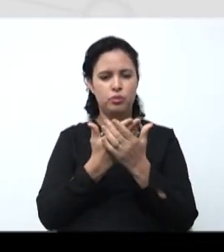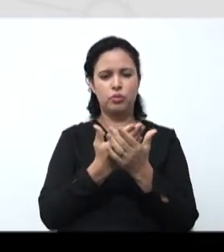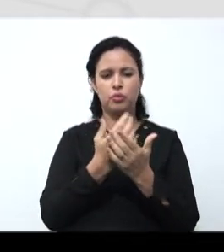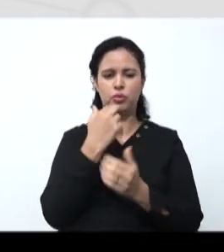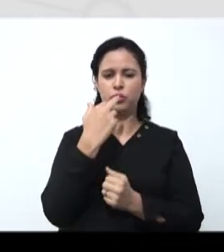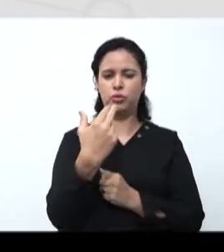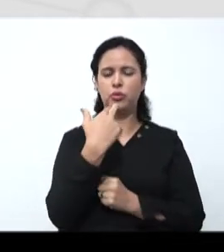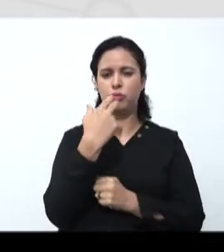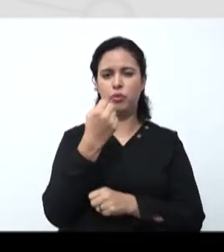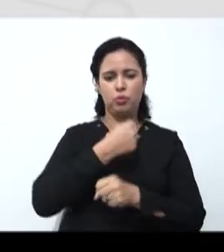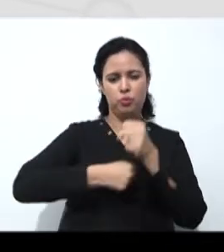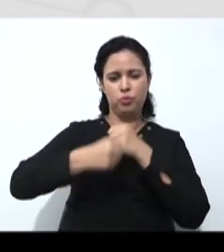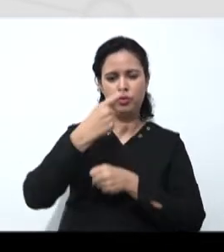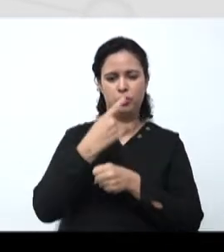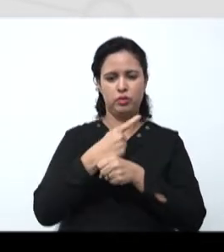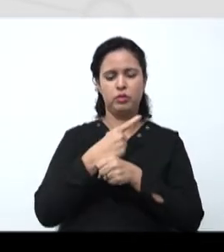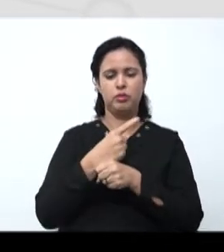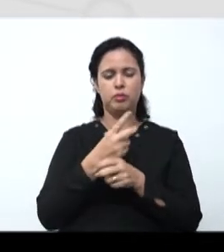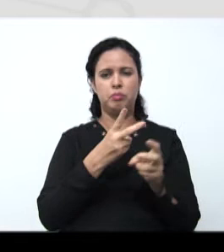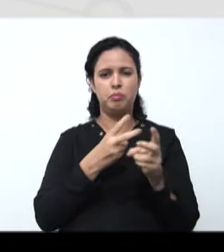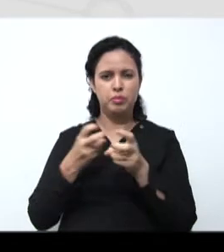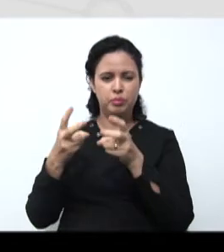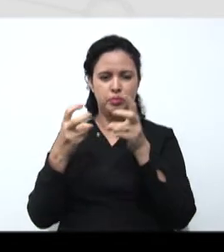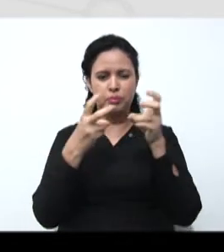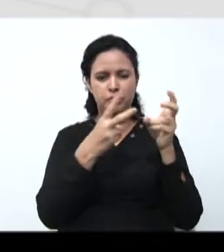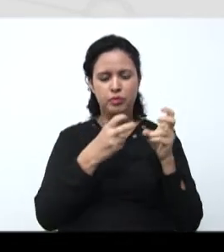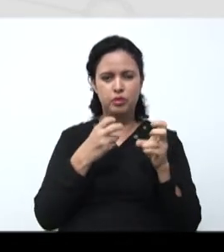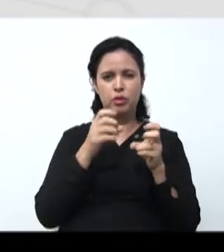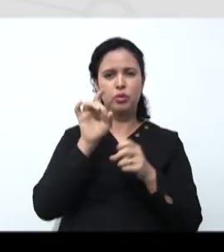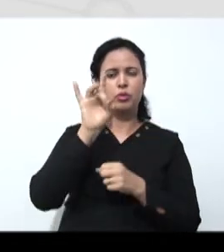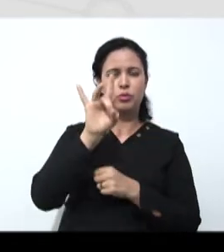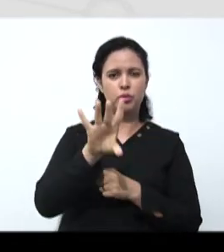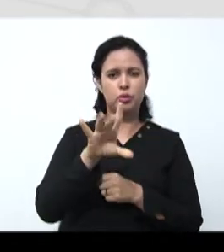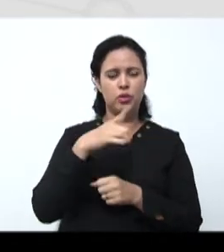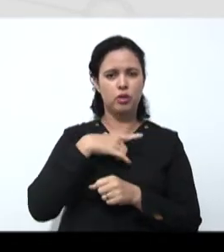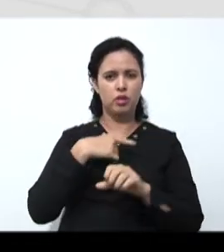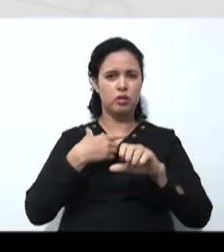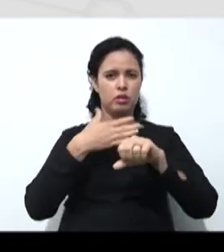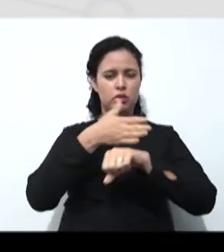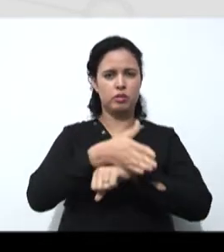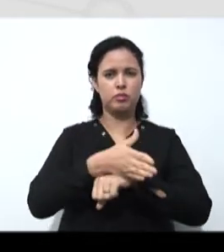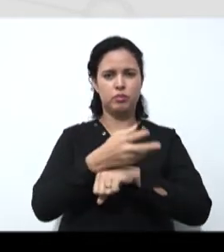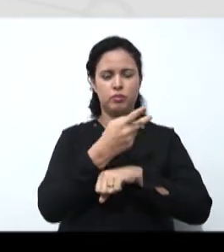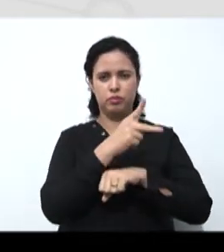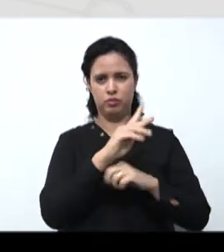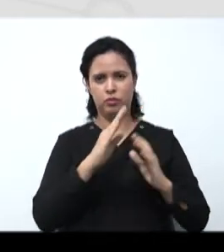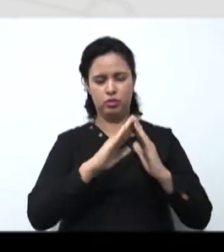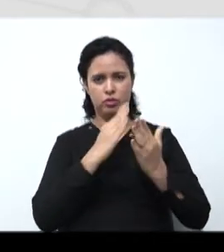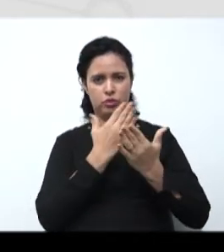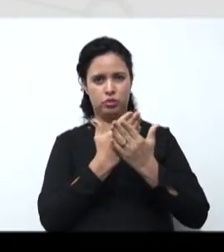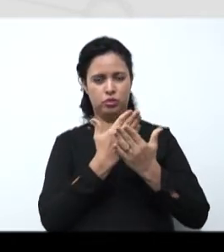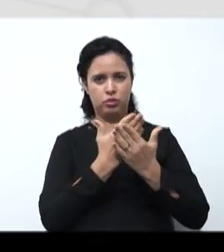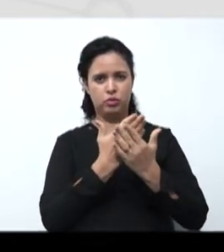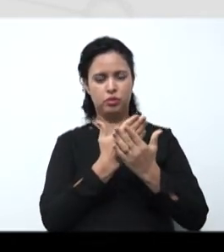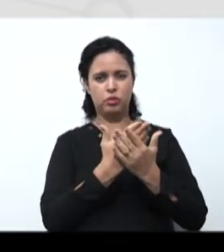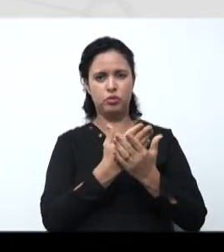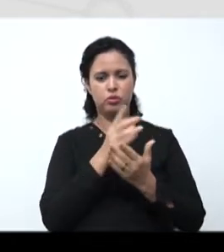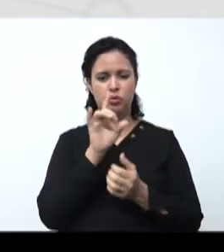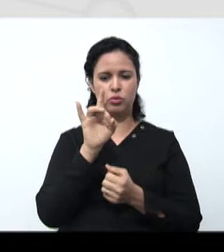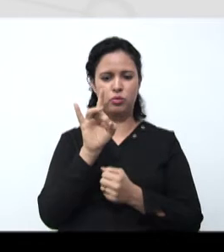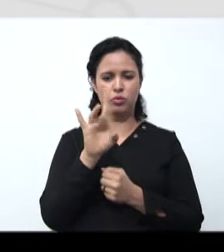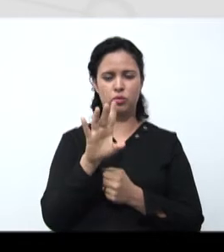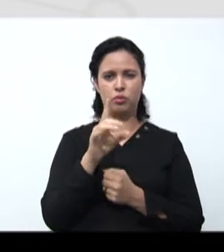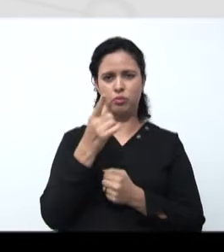ano, ele começou a perceber que apenas quem tinha acesso à sua escola eram pessoas de